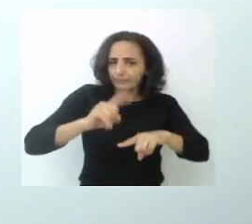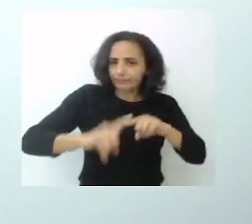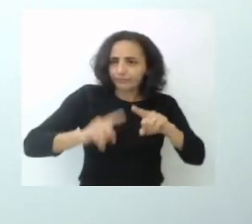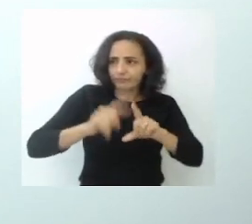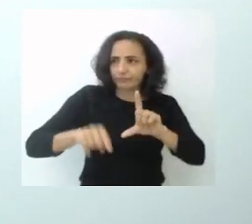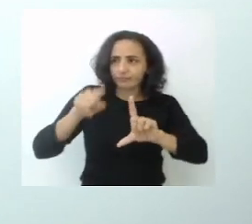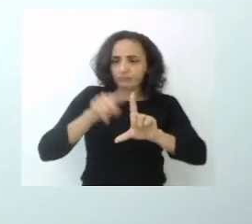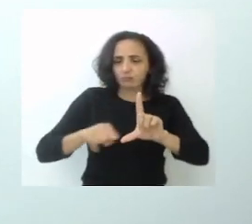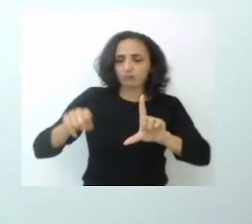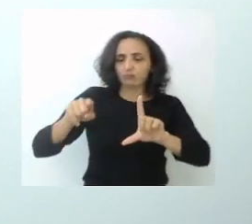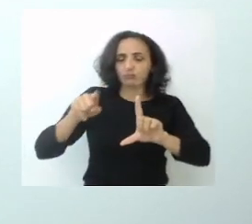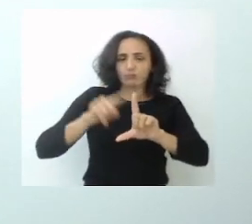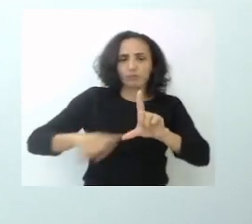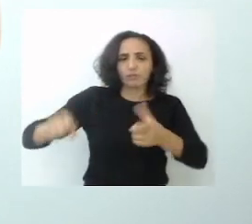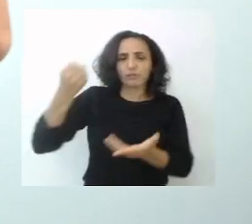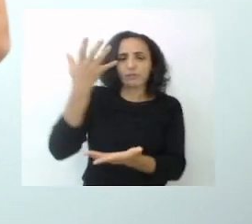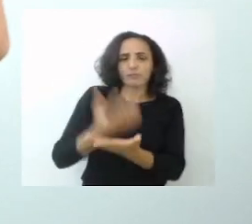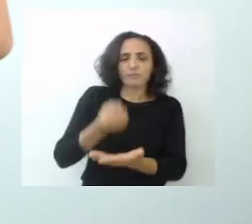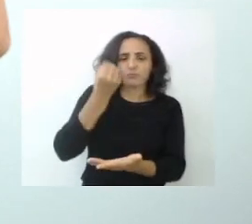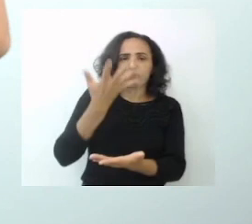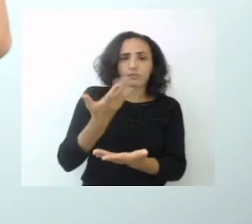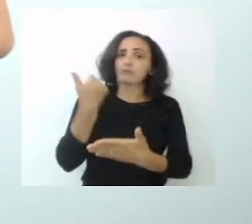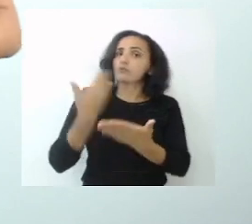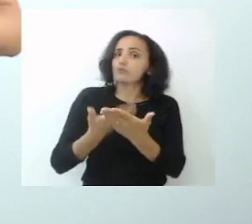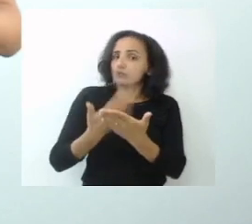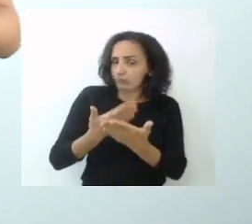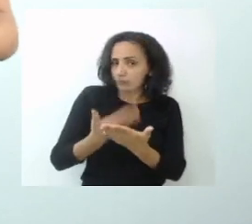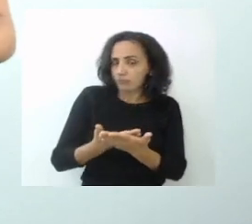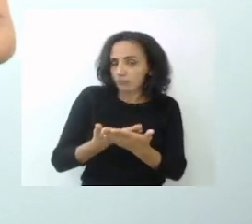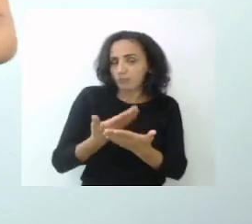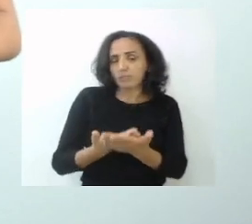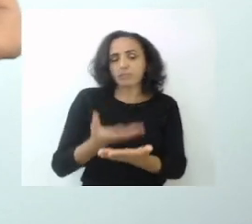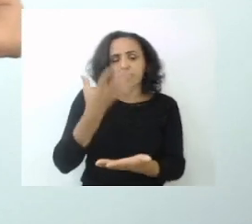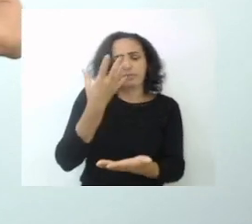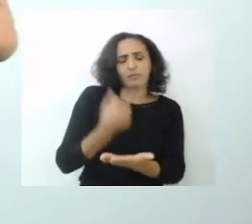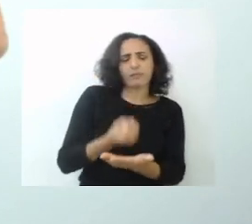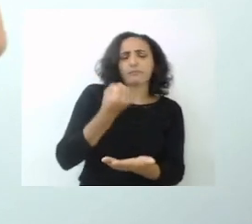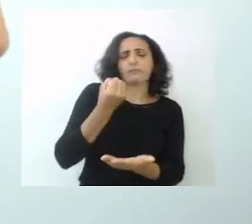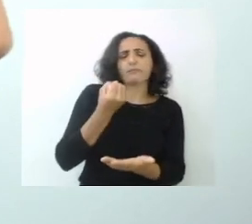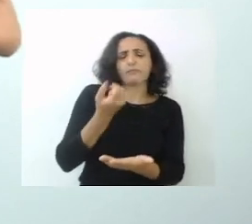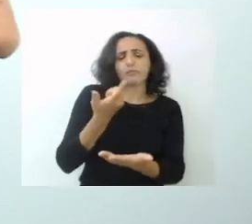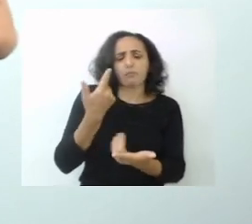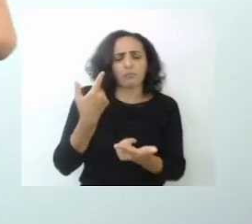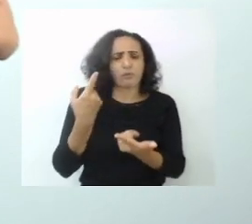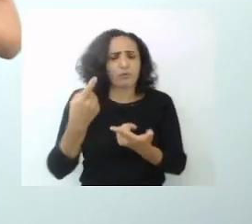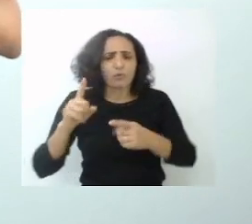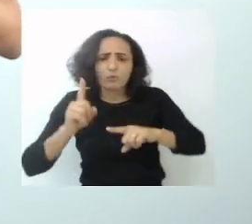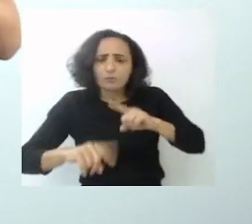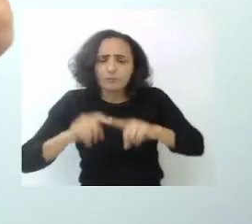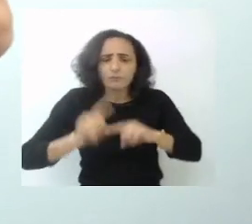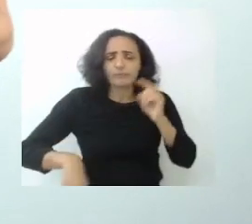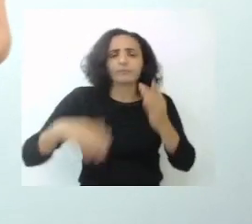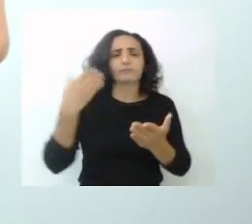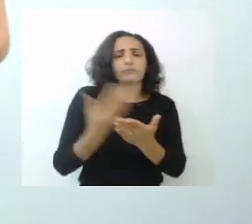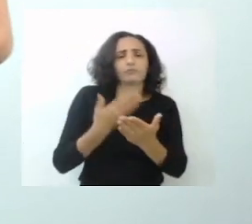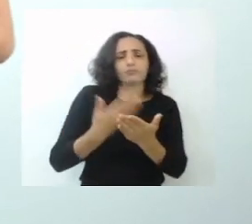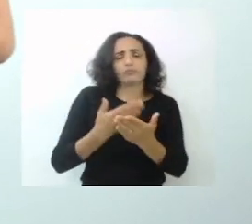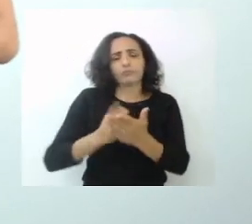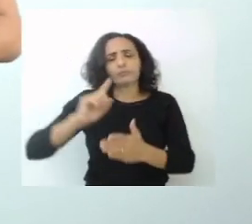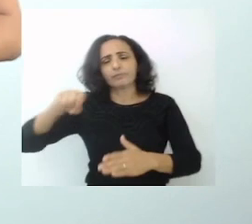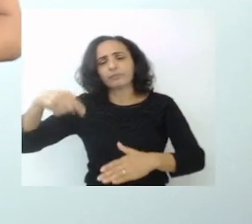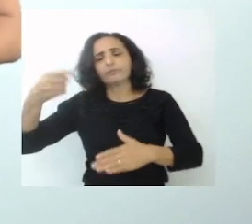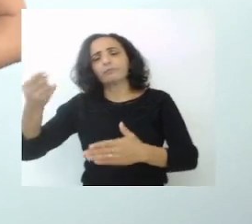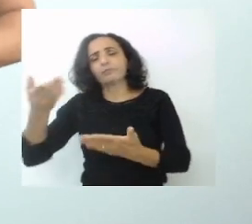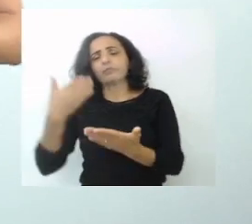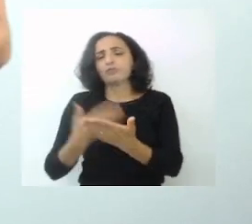tela aqui para vocês baixarem este material. Arquivar, né? Salvar, deixar salvo aí. Se você quiser consultar